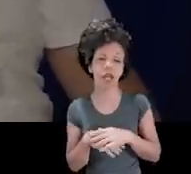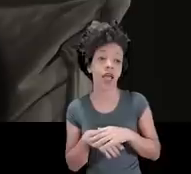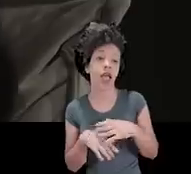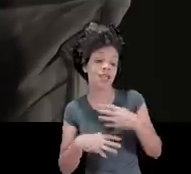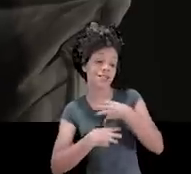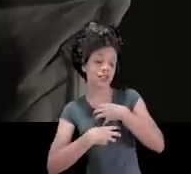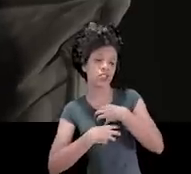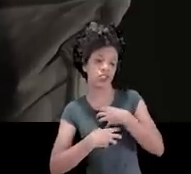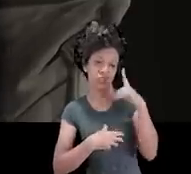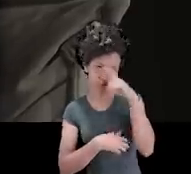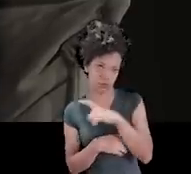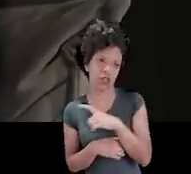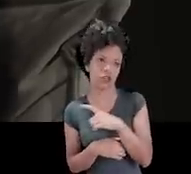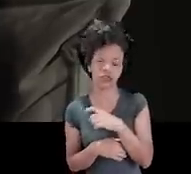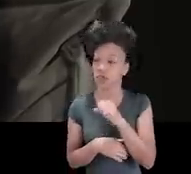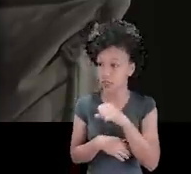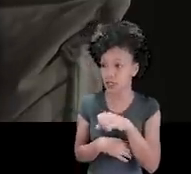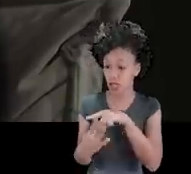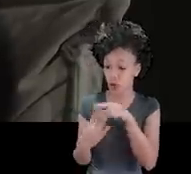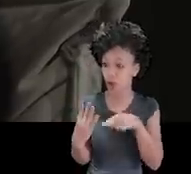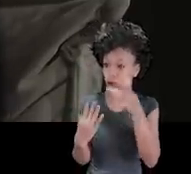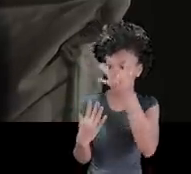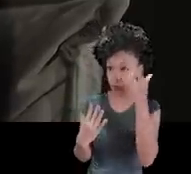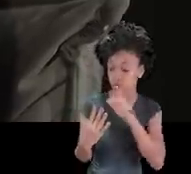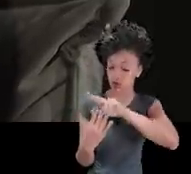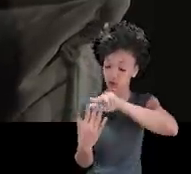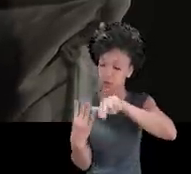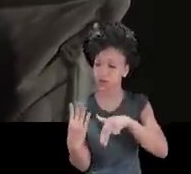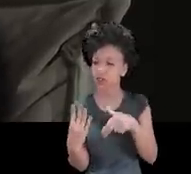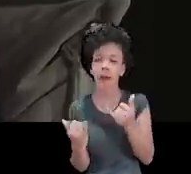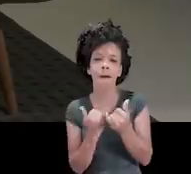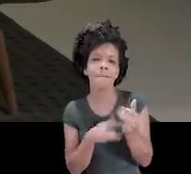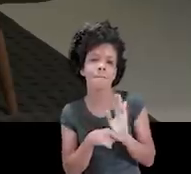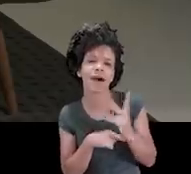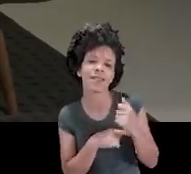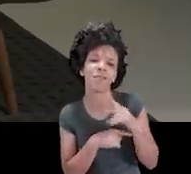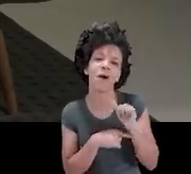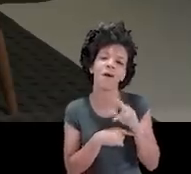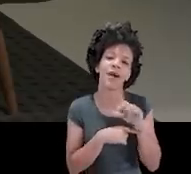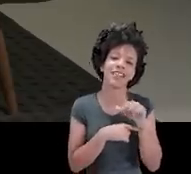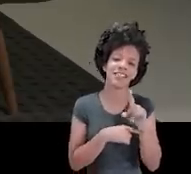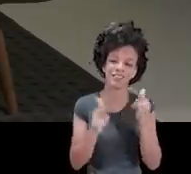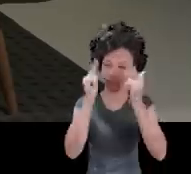pele. Na entendi. A gente, eu fiz até a questão de botar quatro elementos. De, parece o Power Rangers dos carecas.